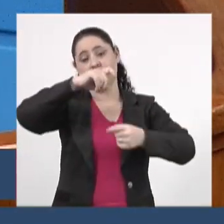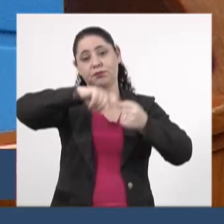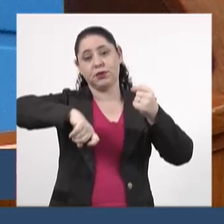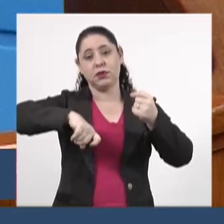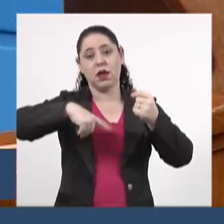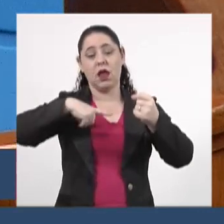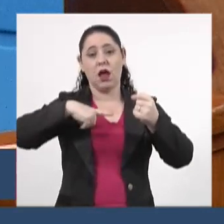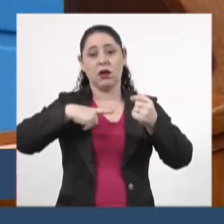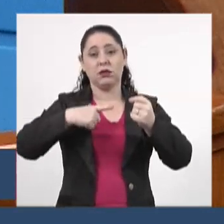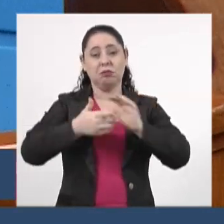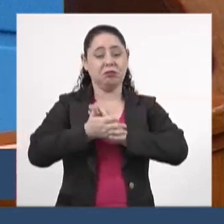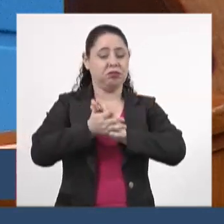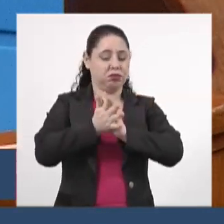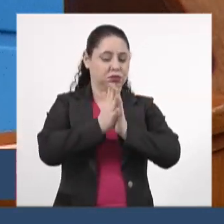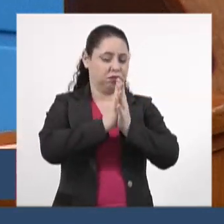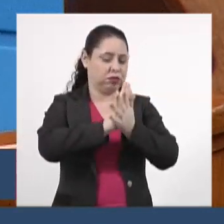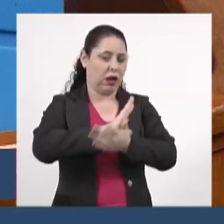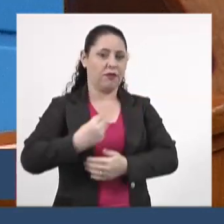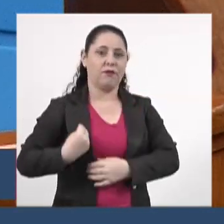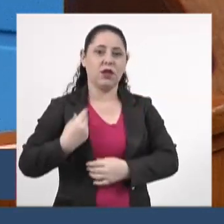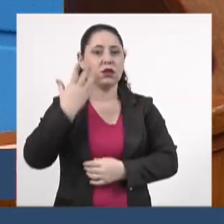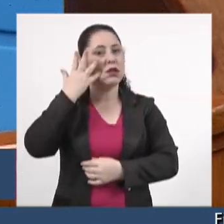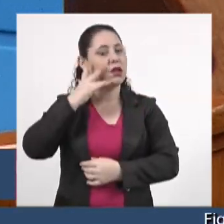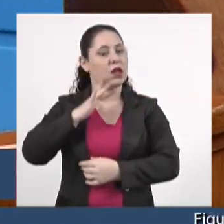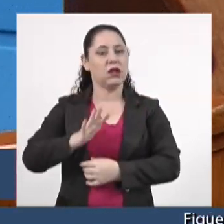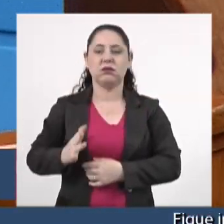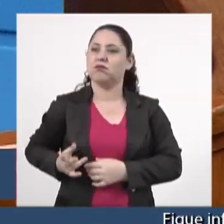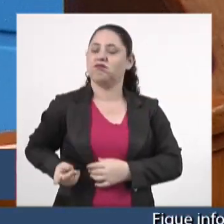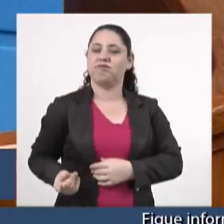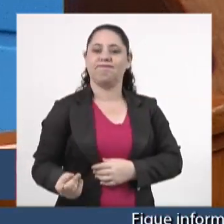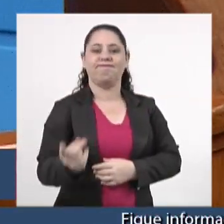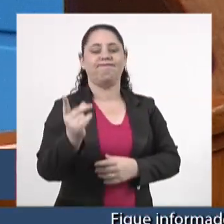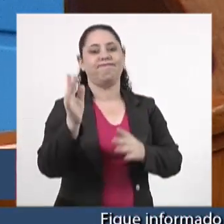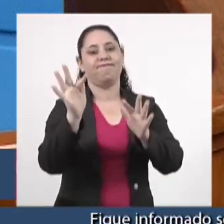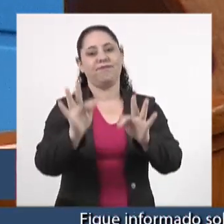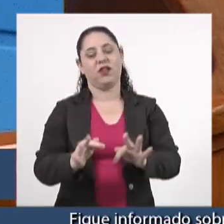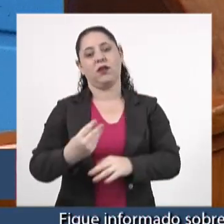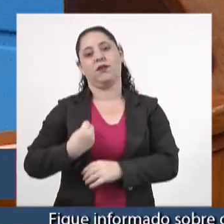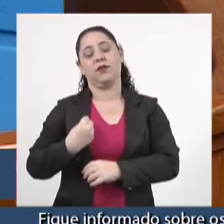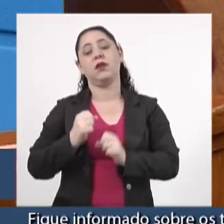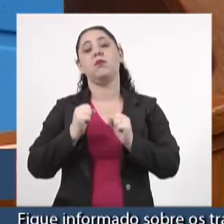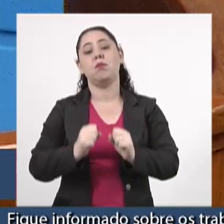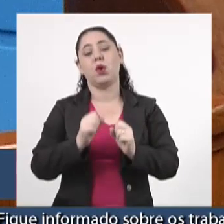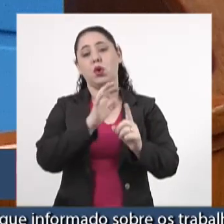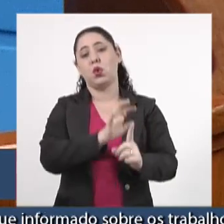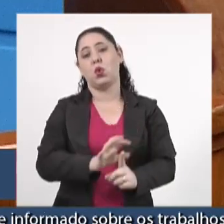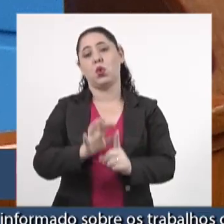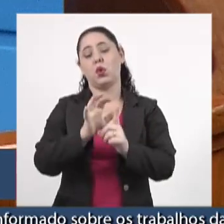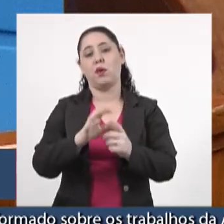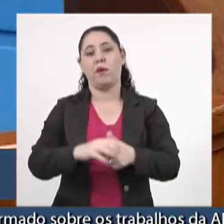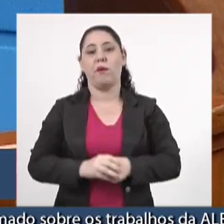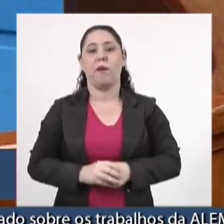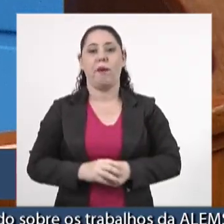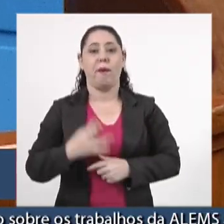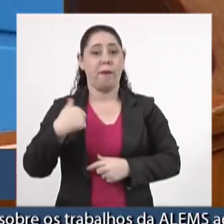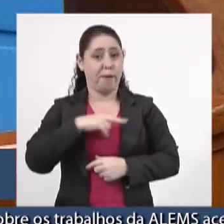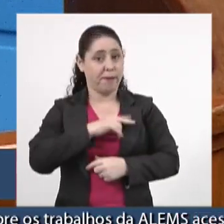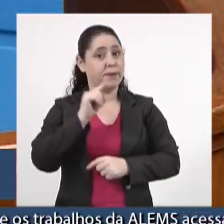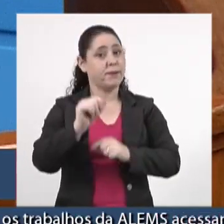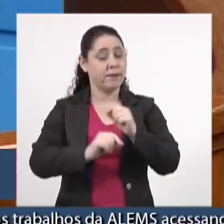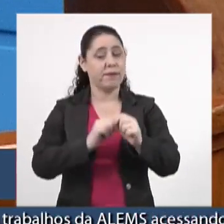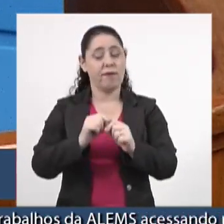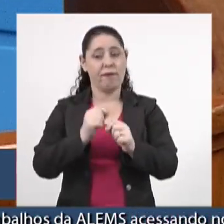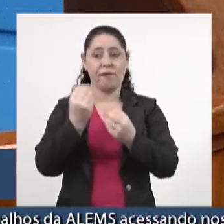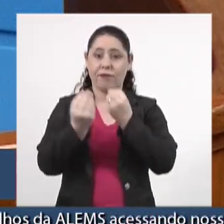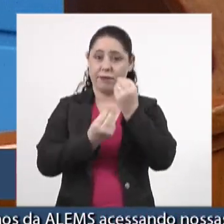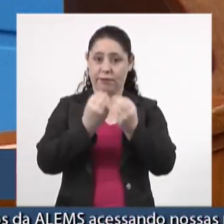ela devasta mesmo a vida de uma criança, né? E para o resto da vida isso pode perdurar para o resto da vida. E nós estamos lá como